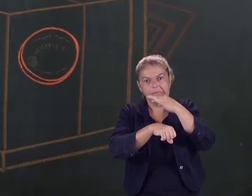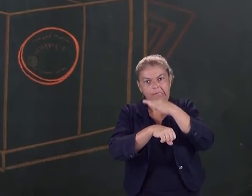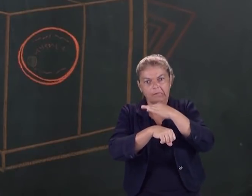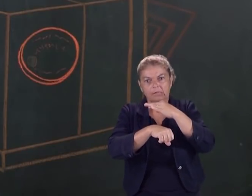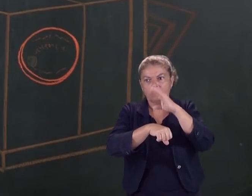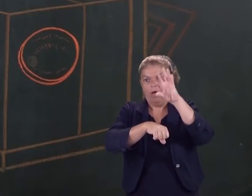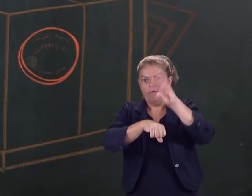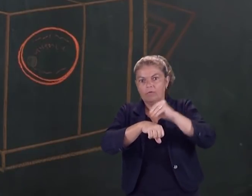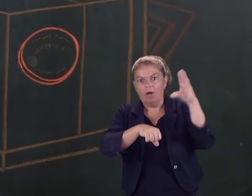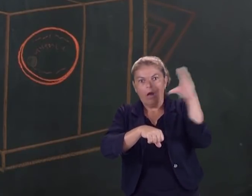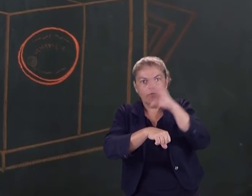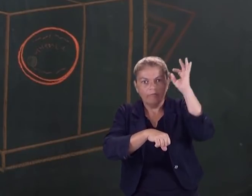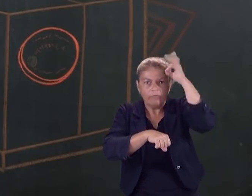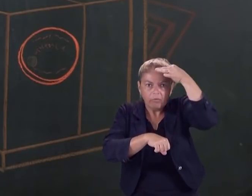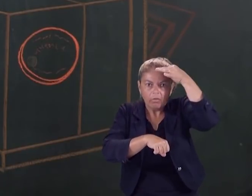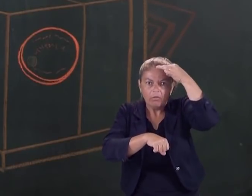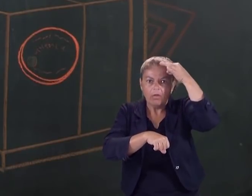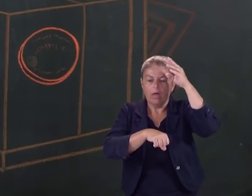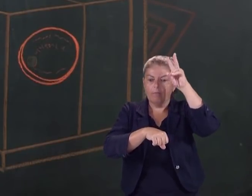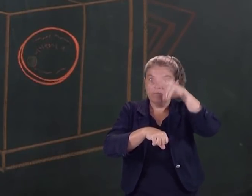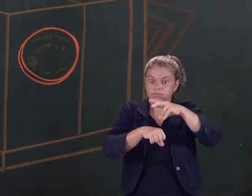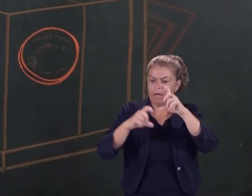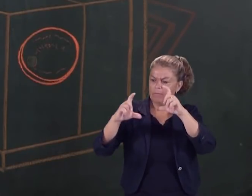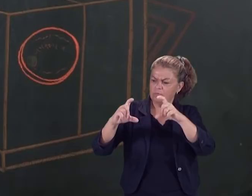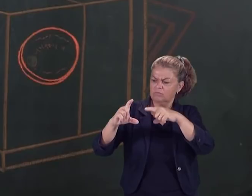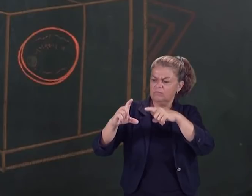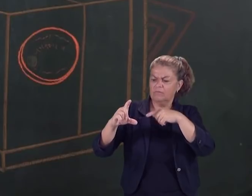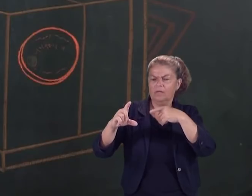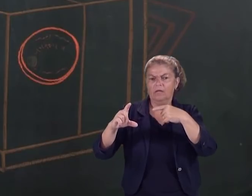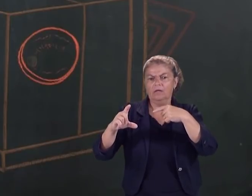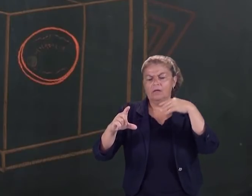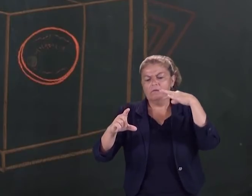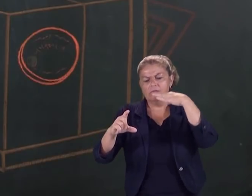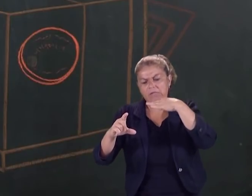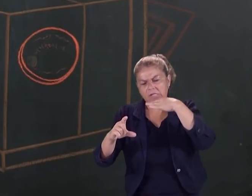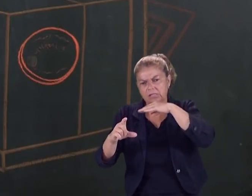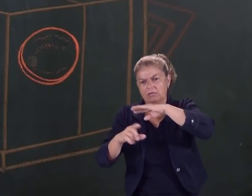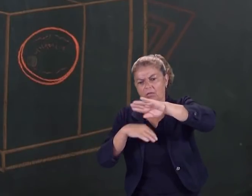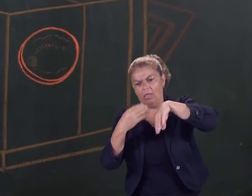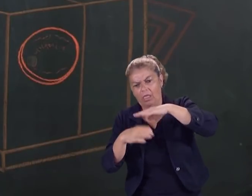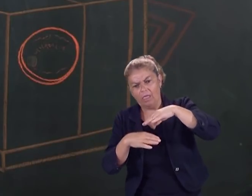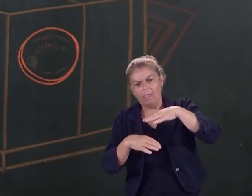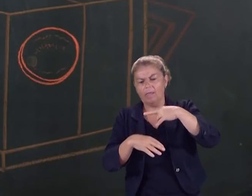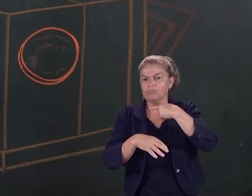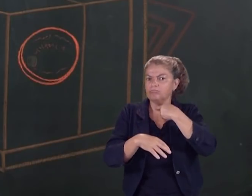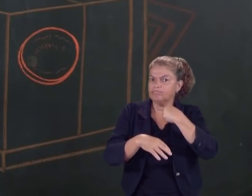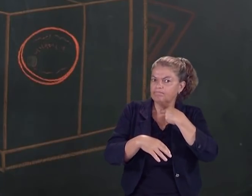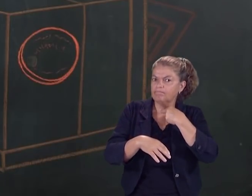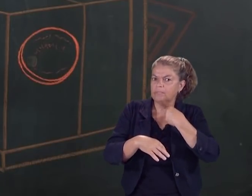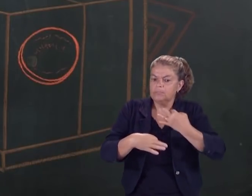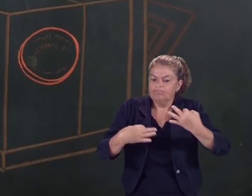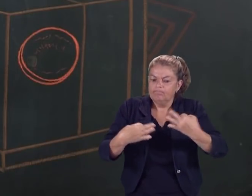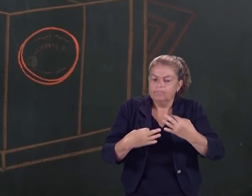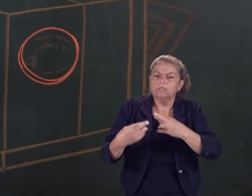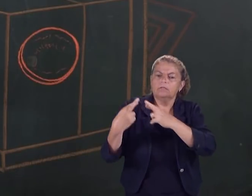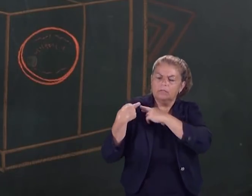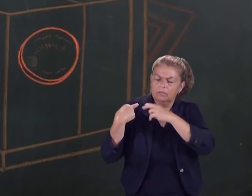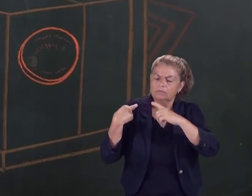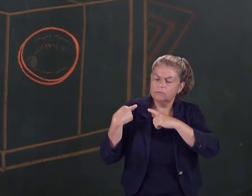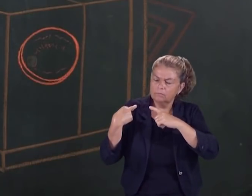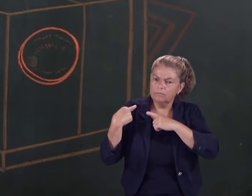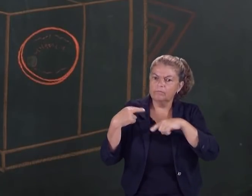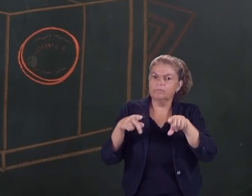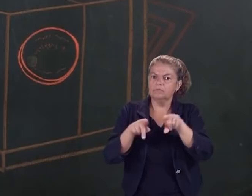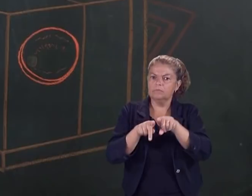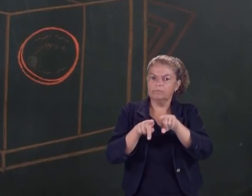tirada rapidamente, isso também tem um aspecto interessante, porque retrata o movimento. Tem uma fotografia importante que é de uma